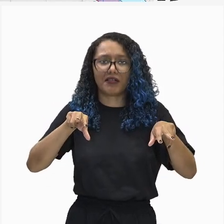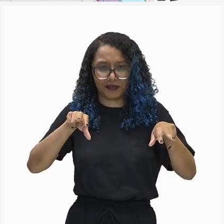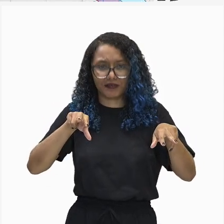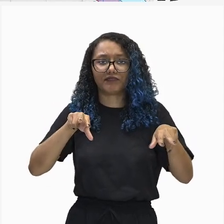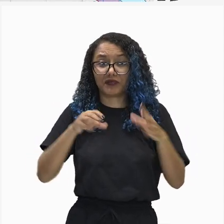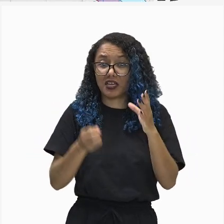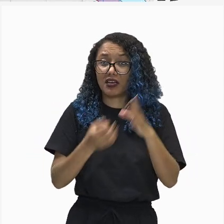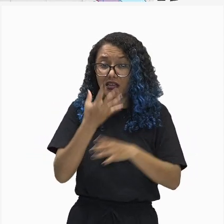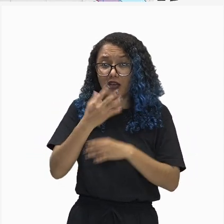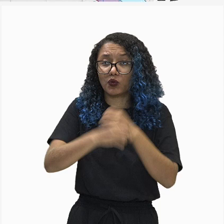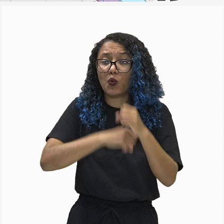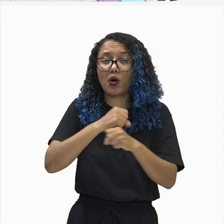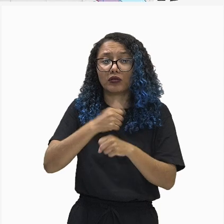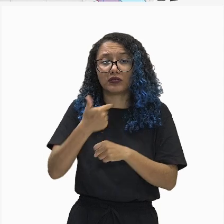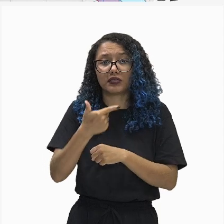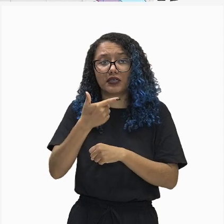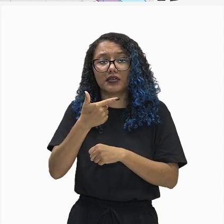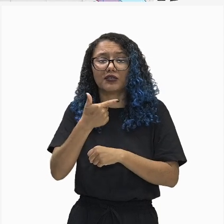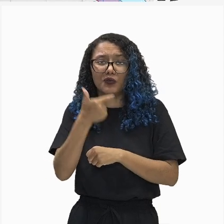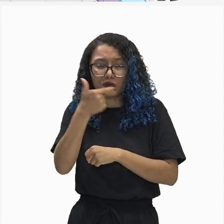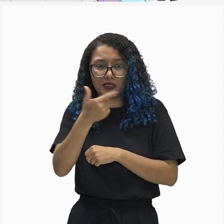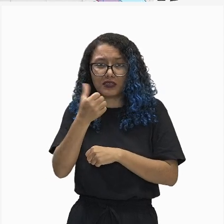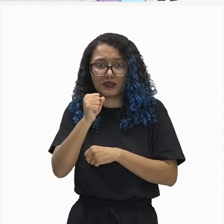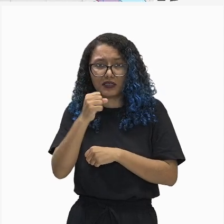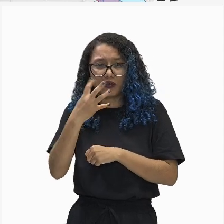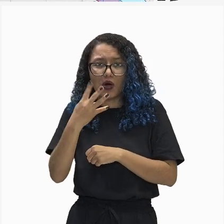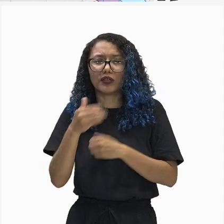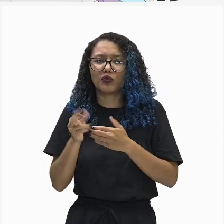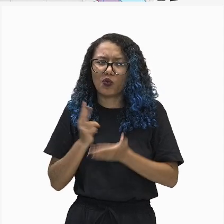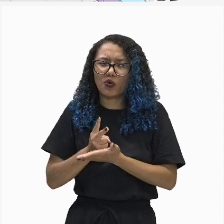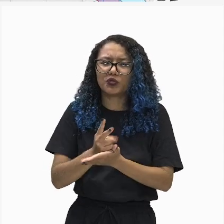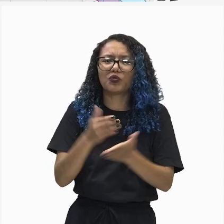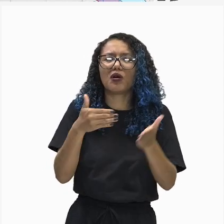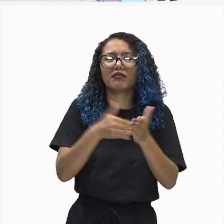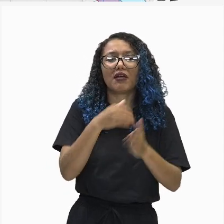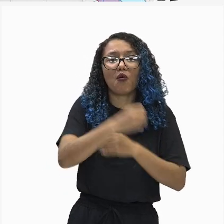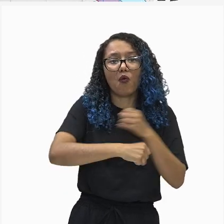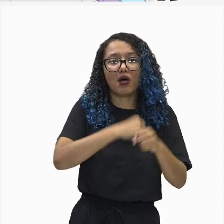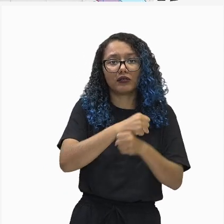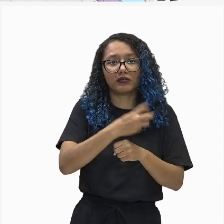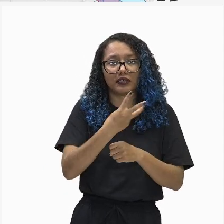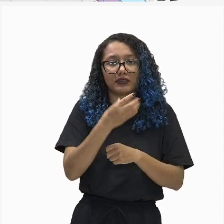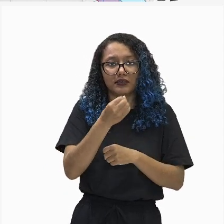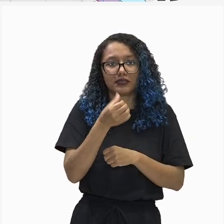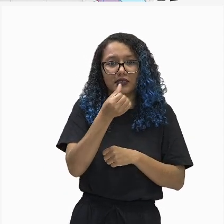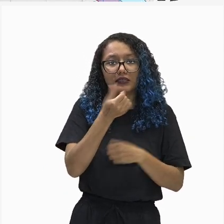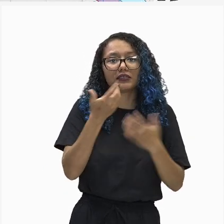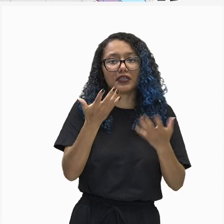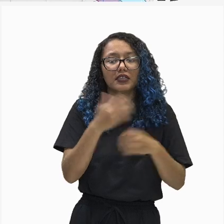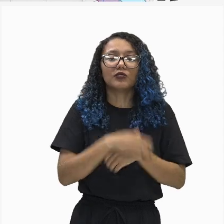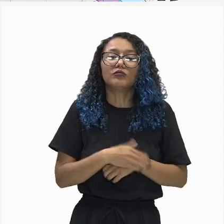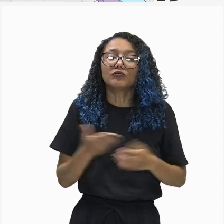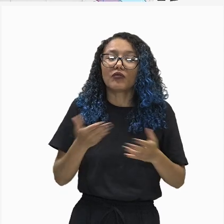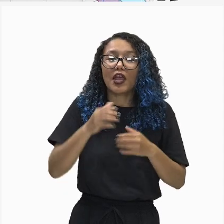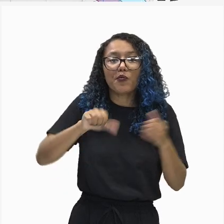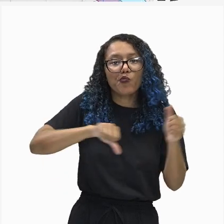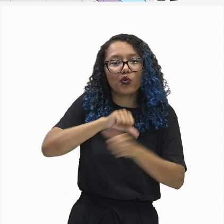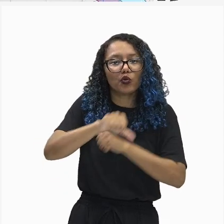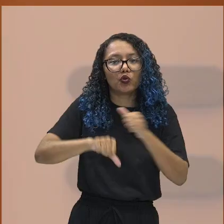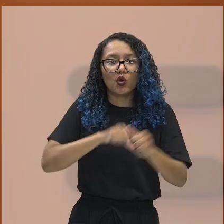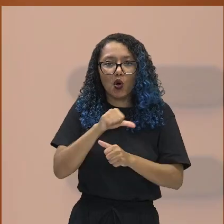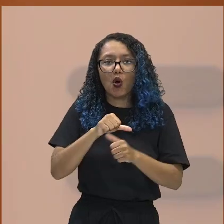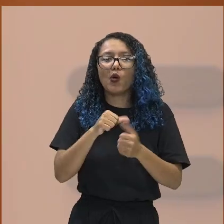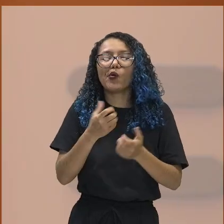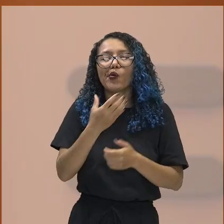284, essa divisão permaneceu até 306, quando Constantino foi nomeado, então, imperador. Vamos,